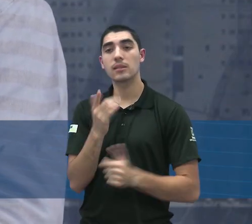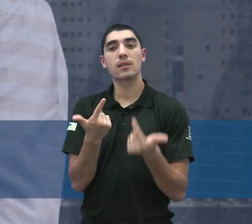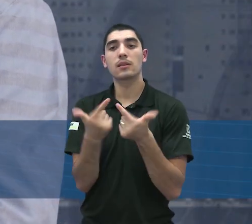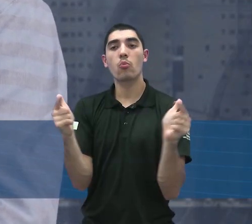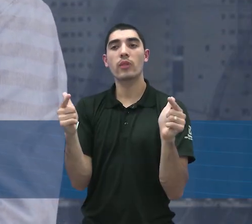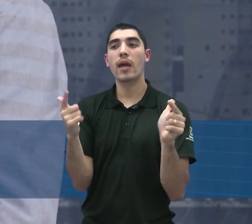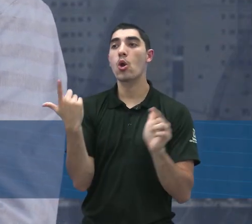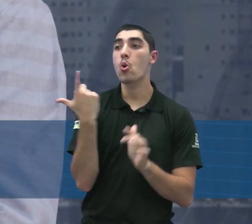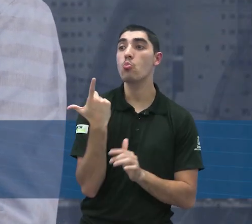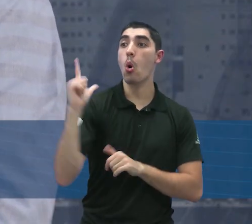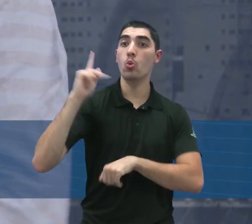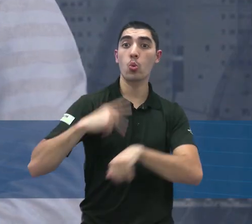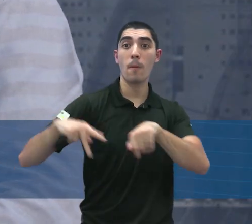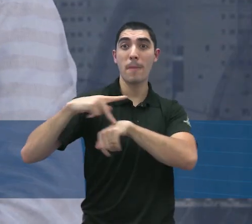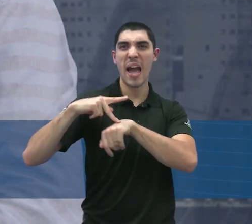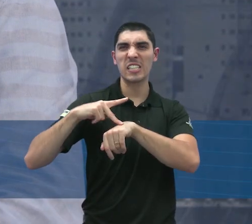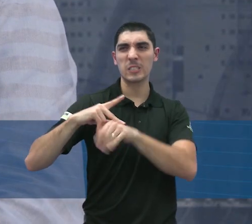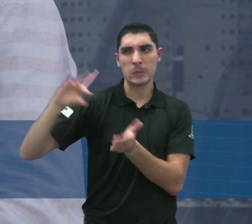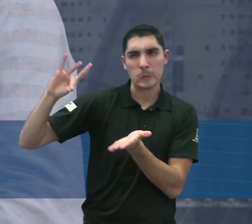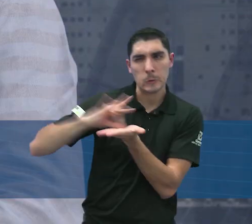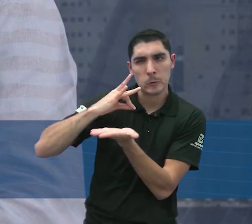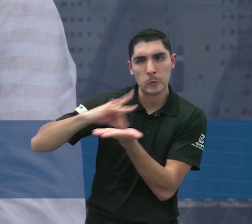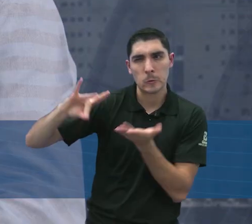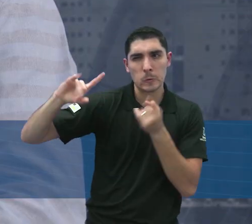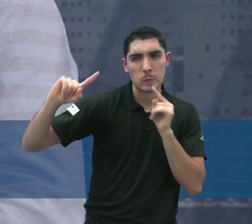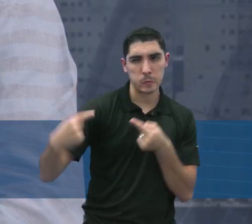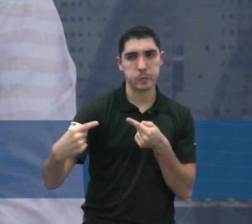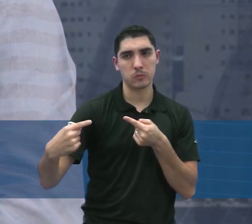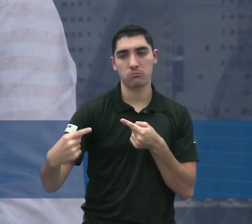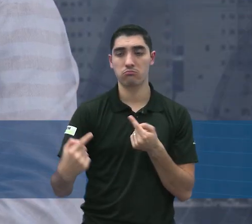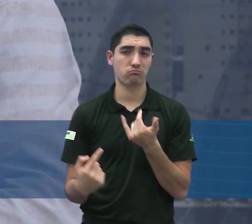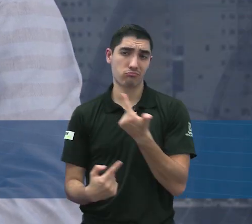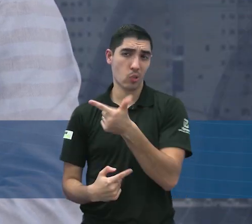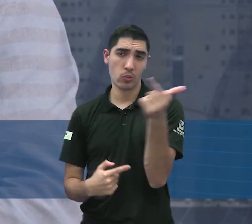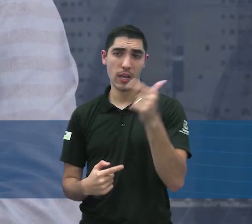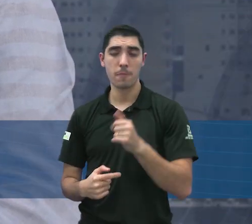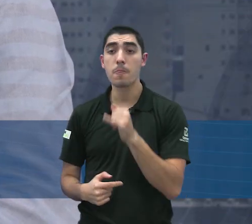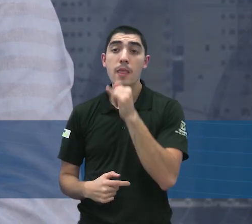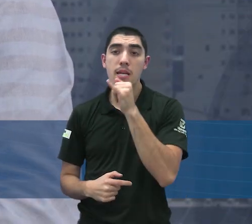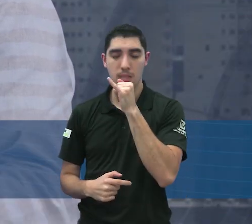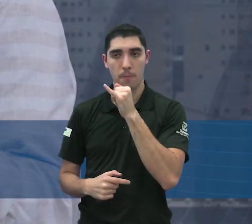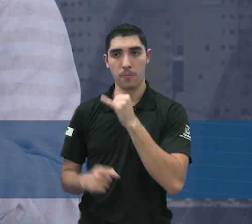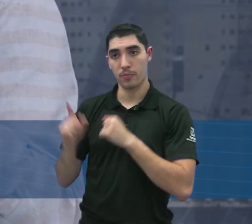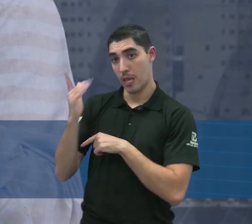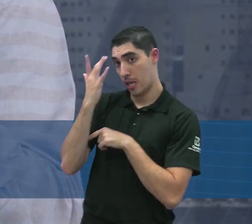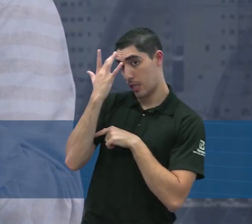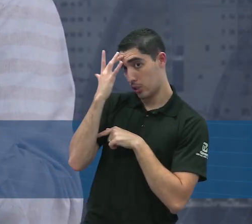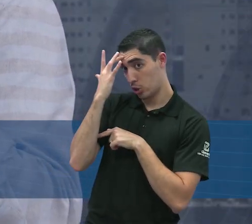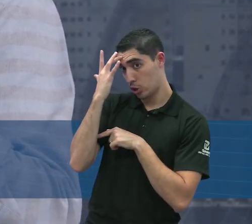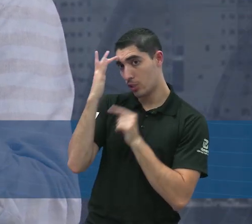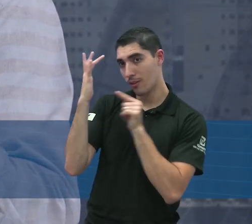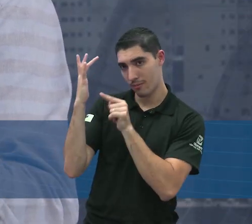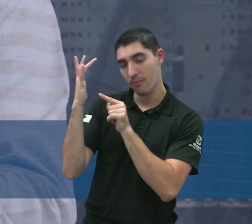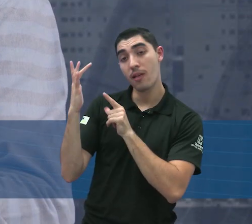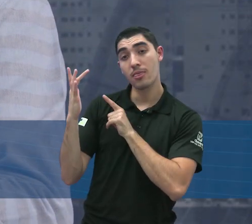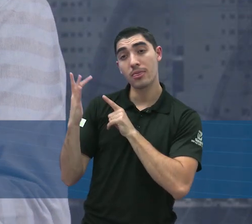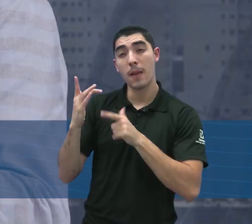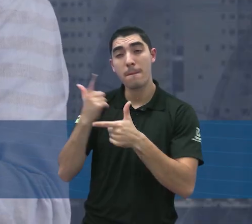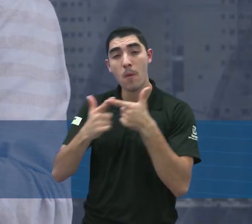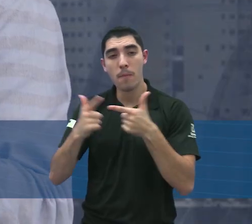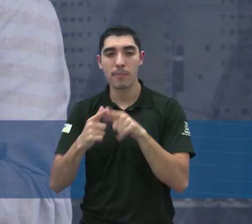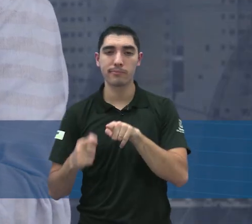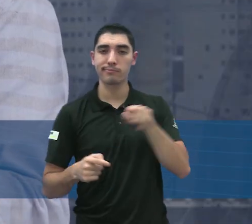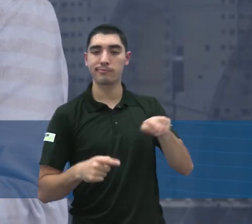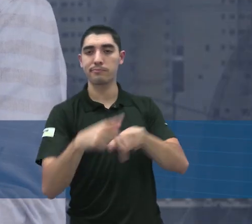claro no cenário internacional. Se, por exemplo, nós observarmos a Índia, tem um grande problema com o Paquistão